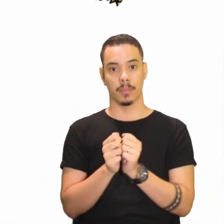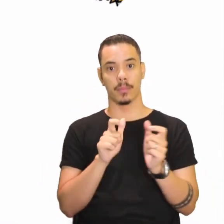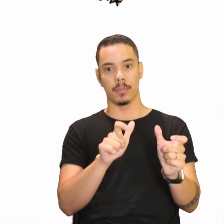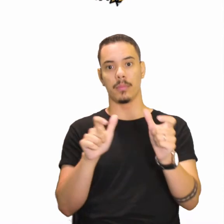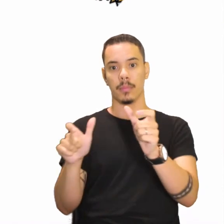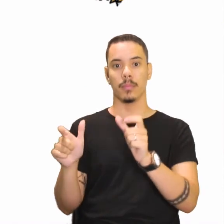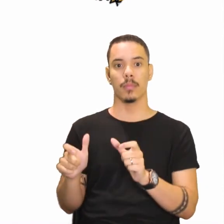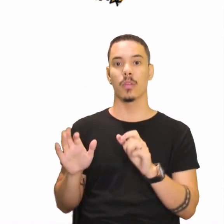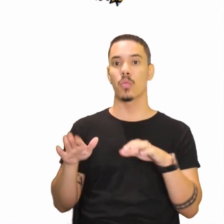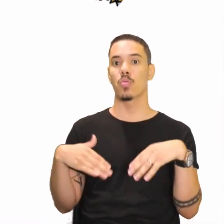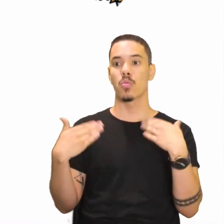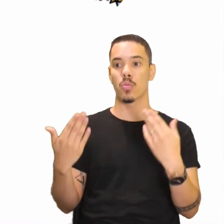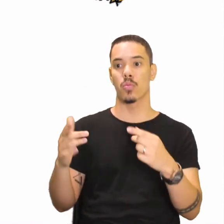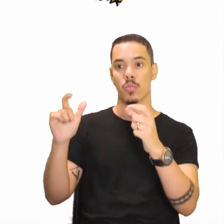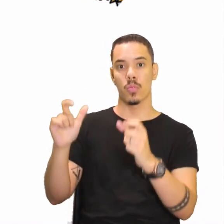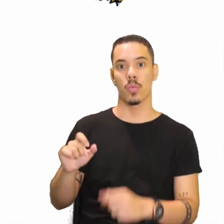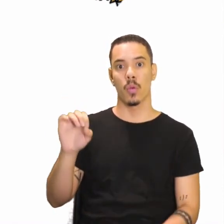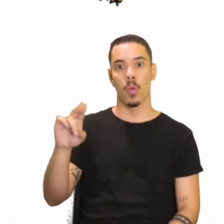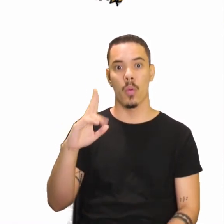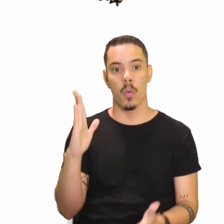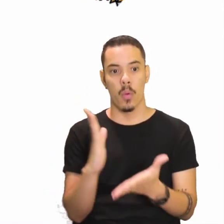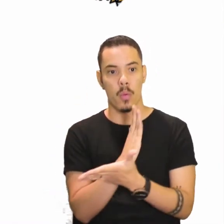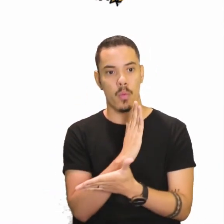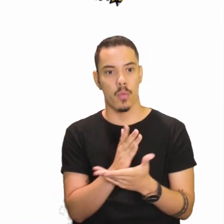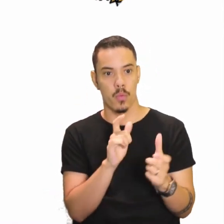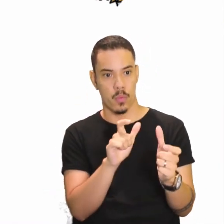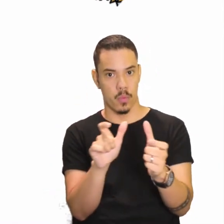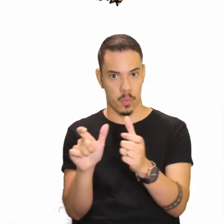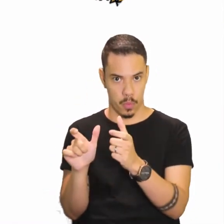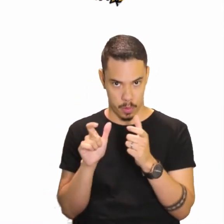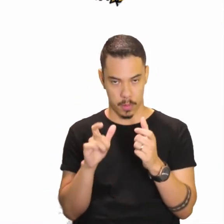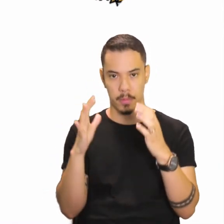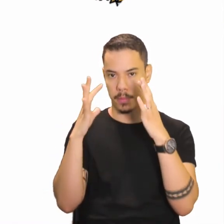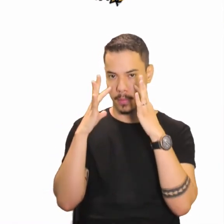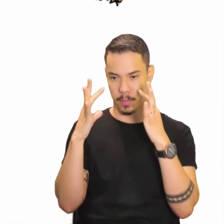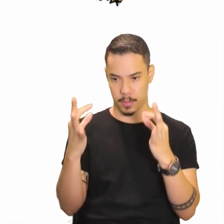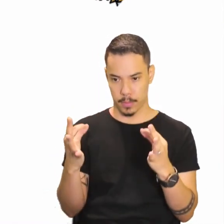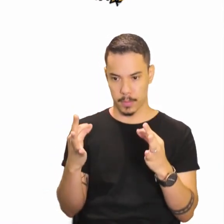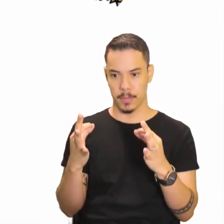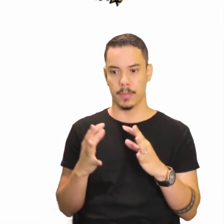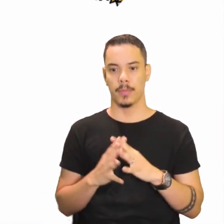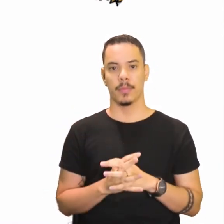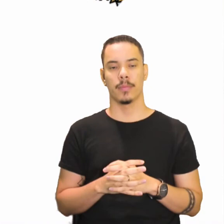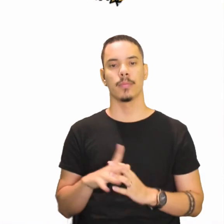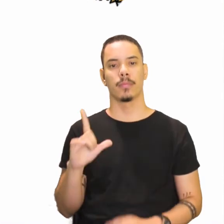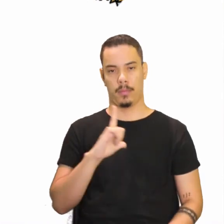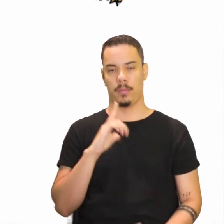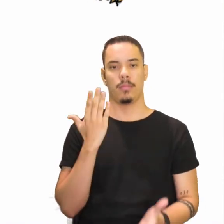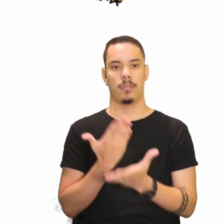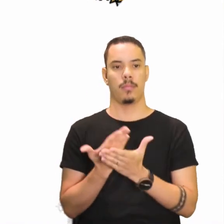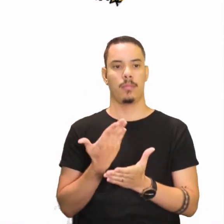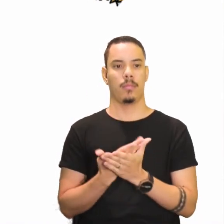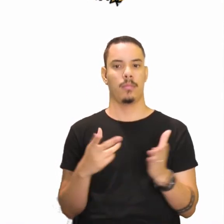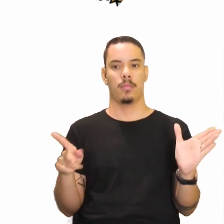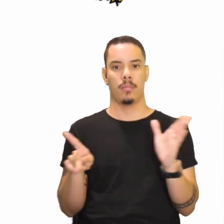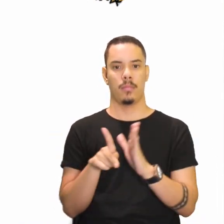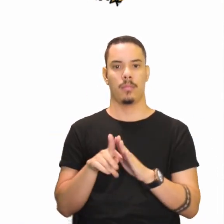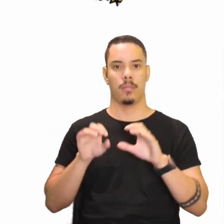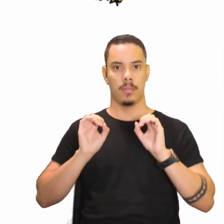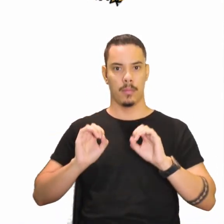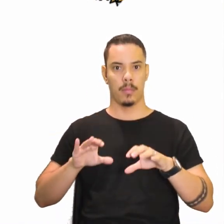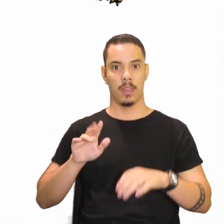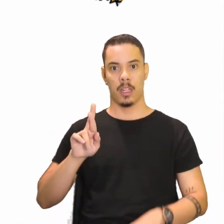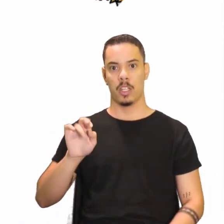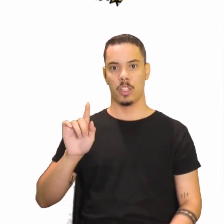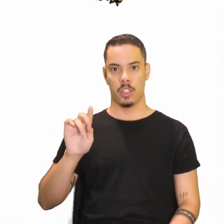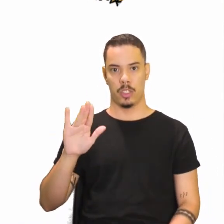aqui lugar, para algum lugar. Aí você vai prestar atenção aqui, que vai ter uma aula exclusiva da regência.